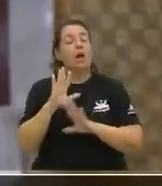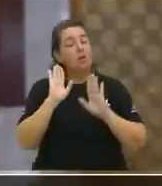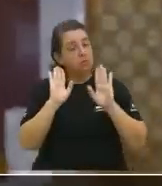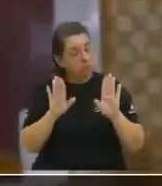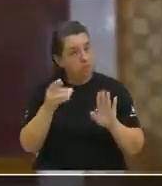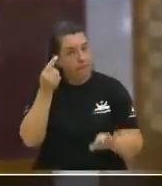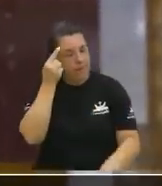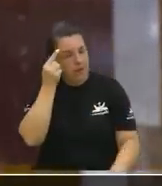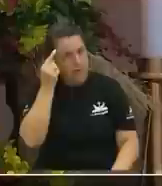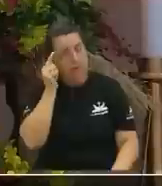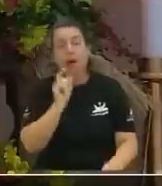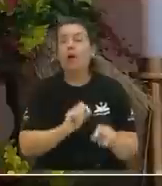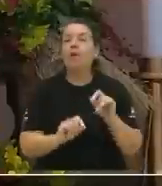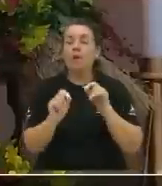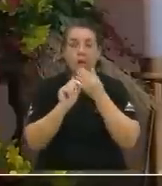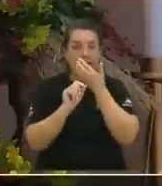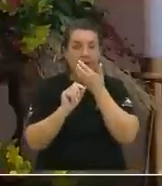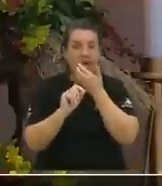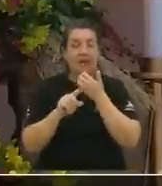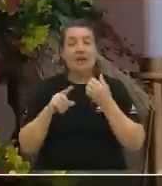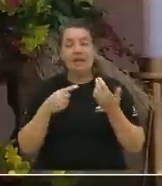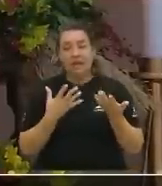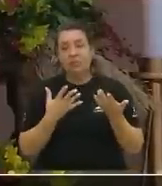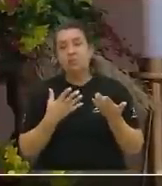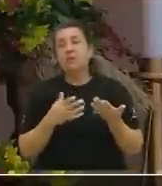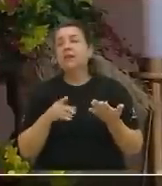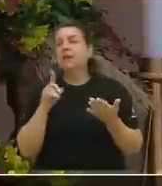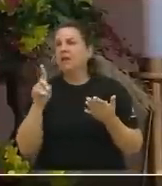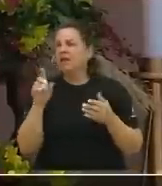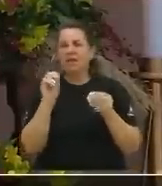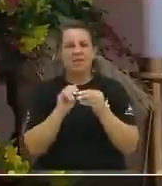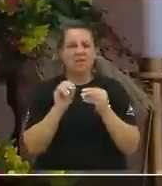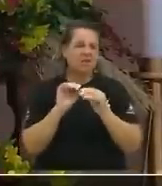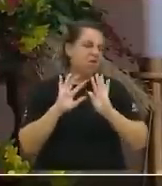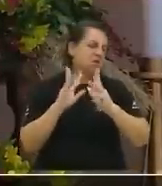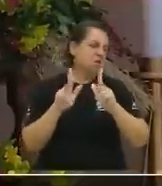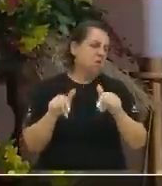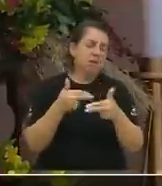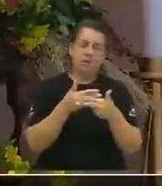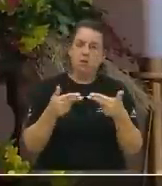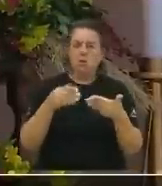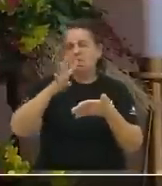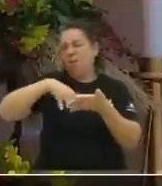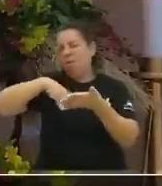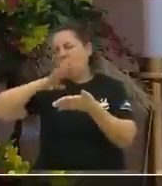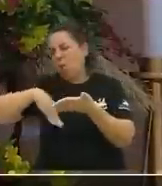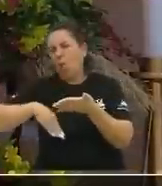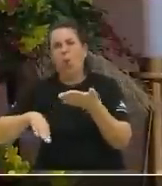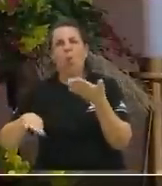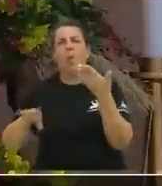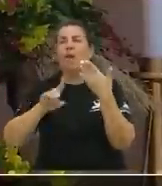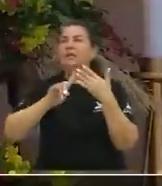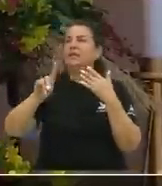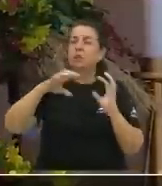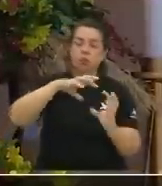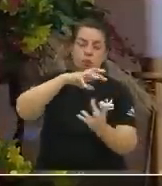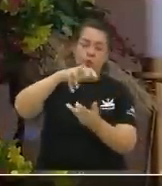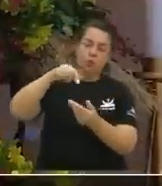para pensar que, como autor, escultor, pintor, Deus fez um